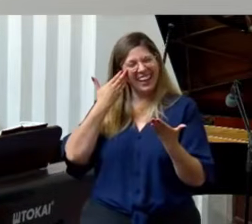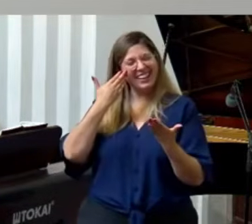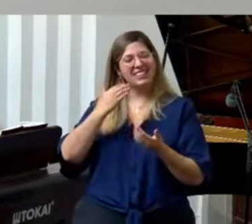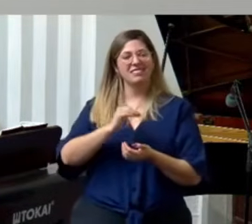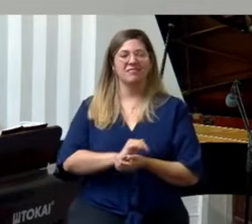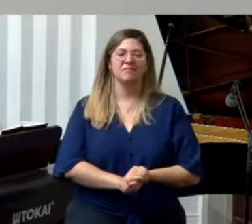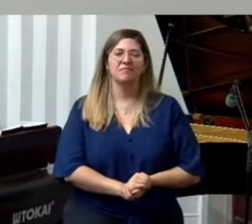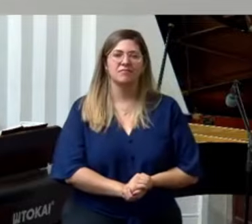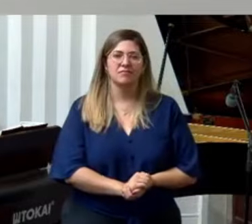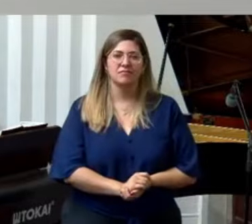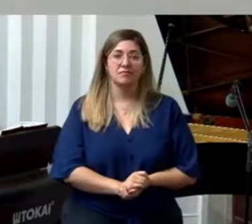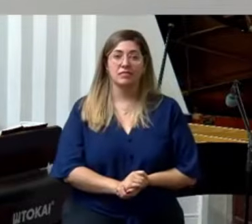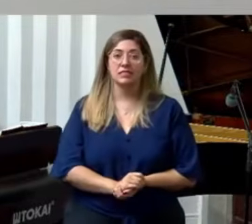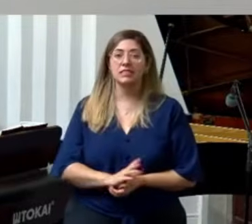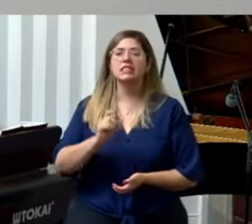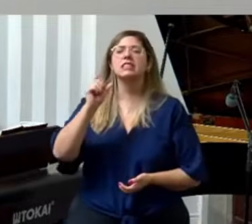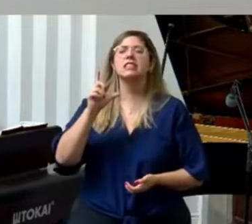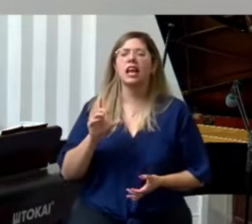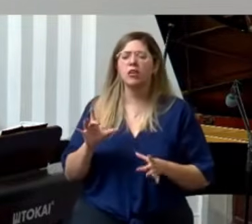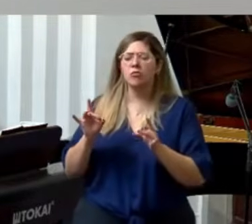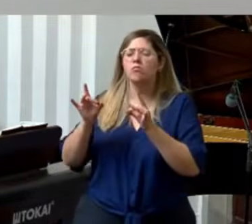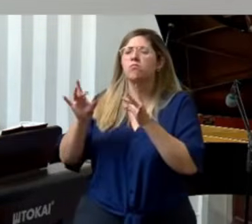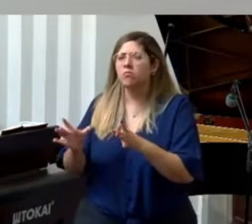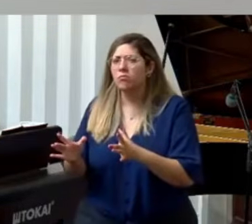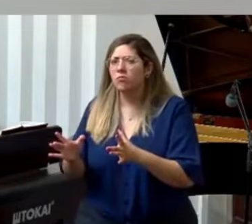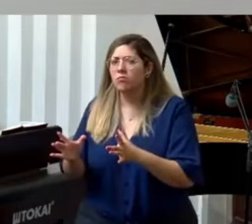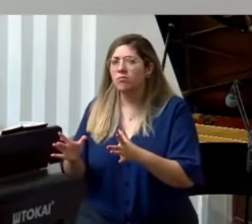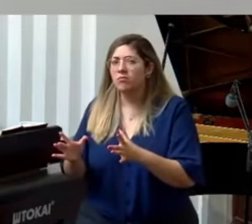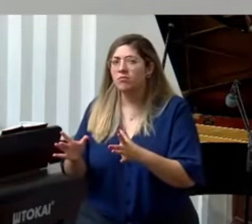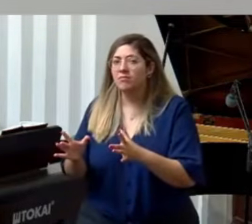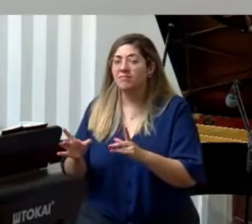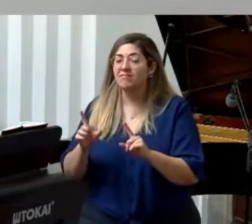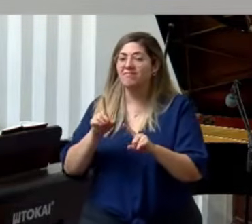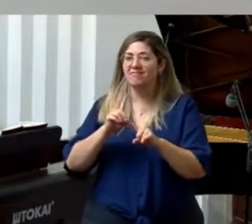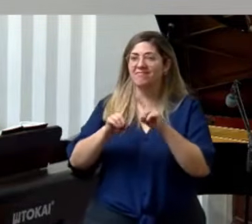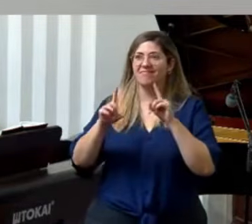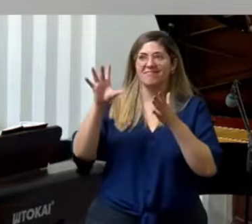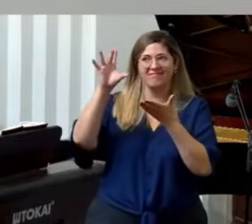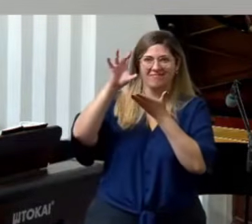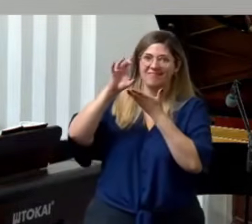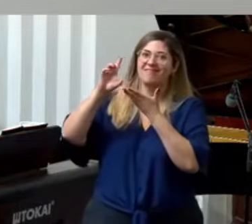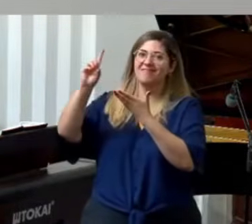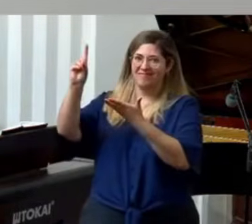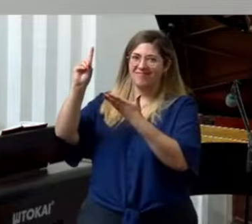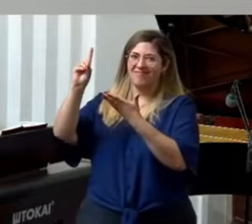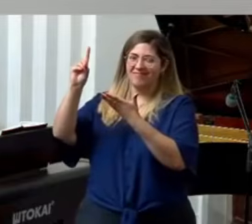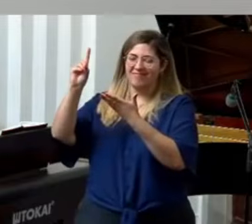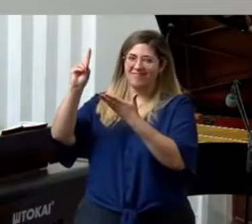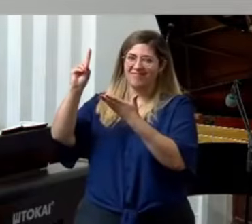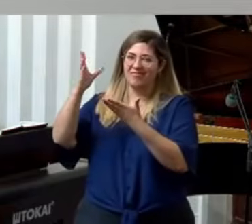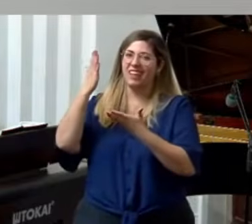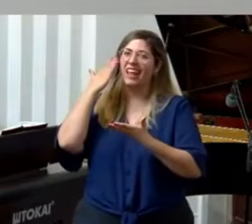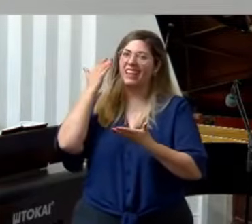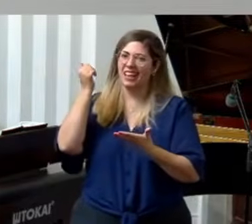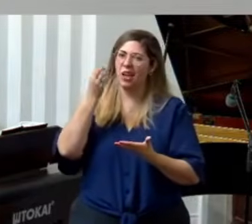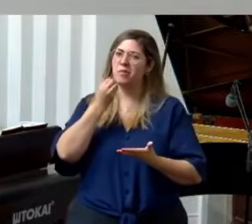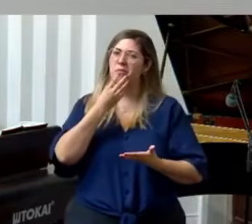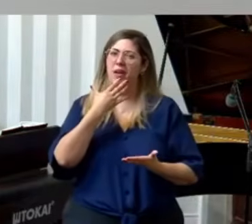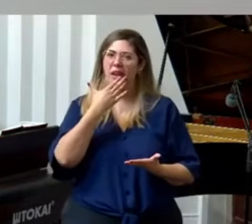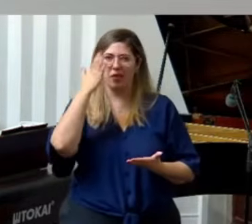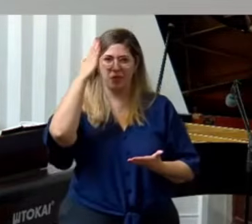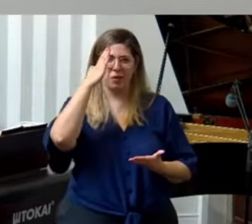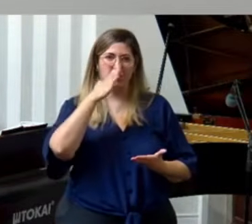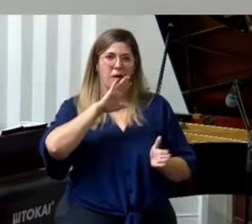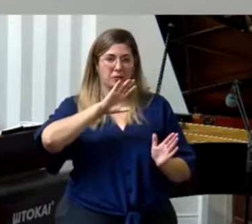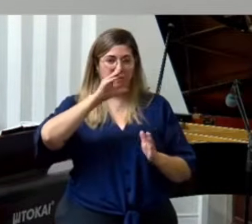está expulsando Adão naquele dia é aquele que soberanamente conhece o bem e o mal e sabe lidar com ele. Quem